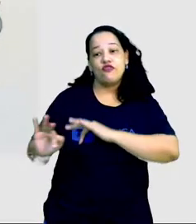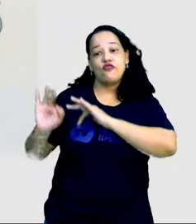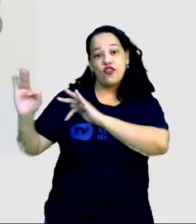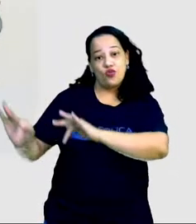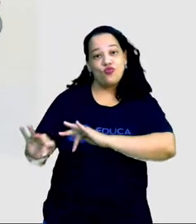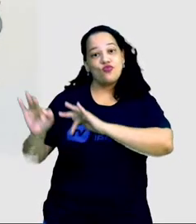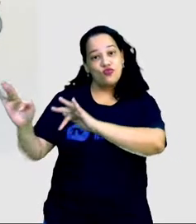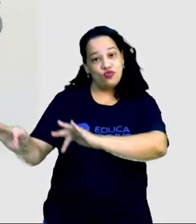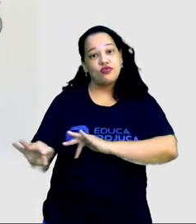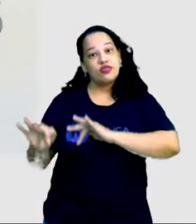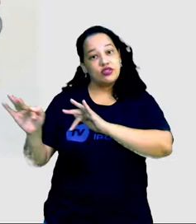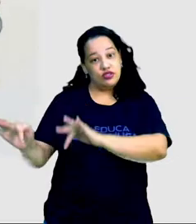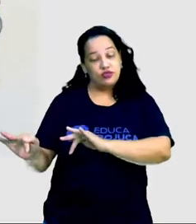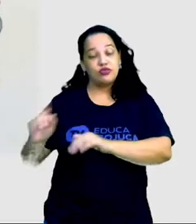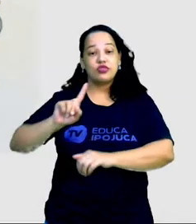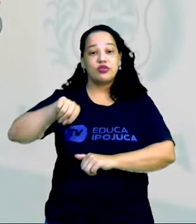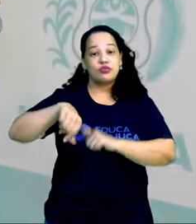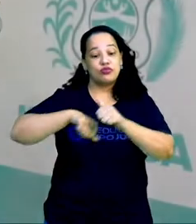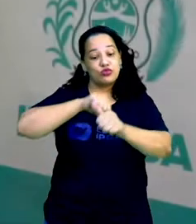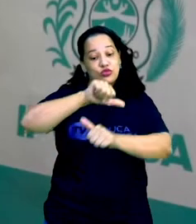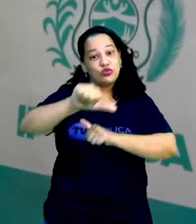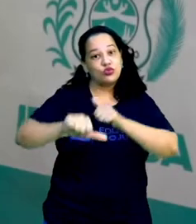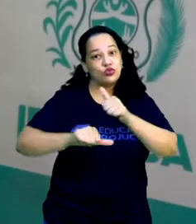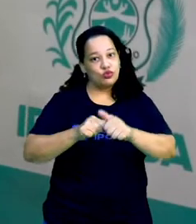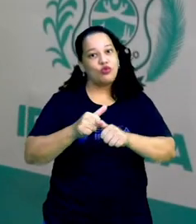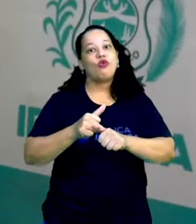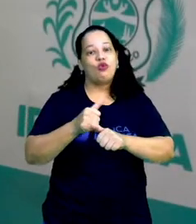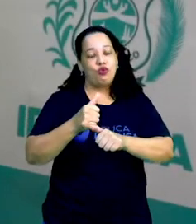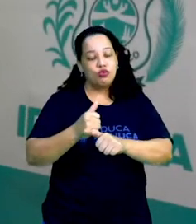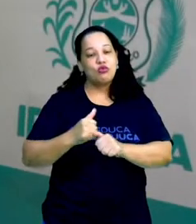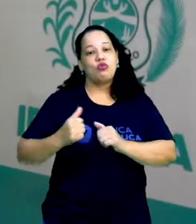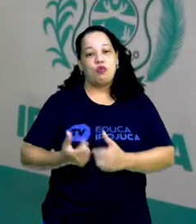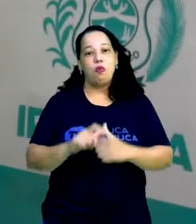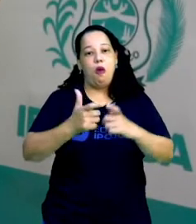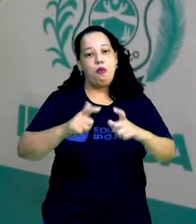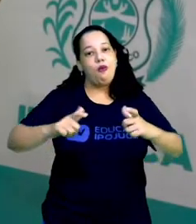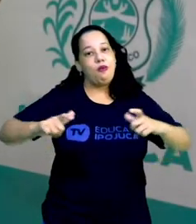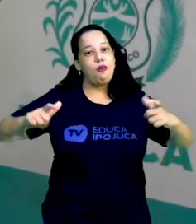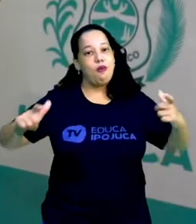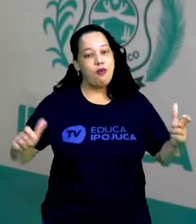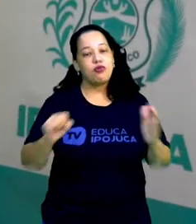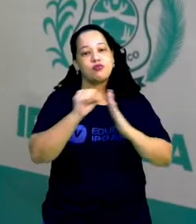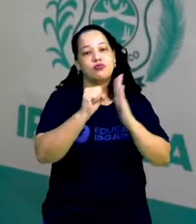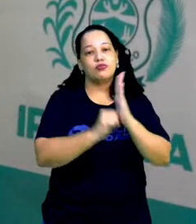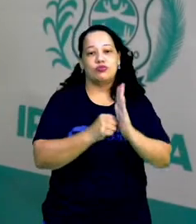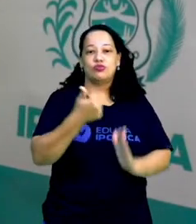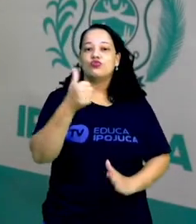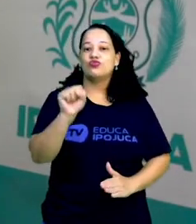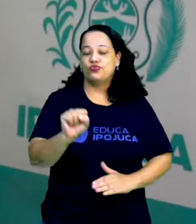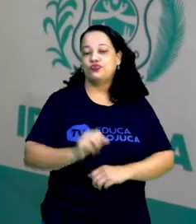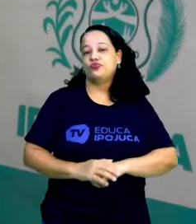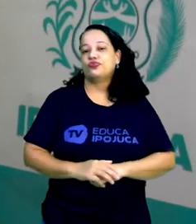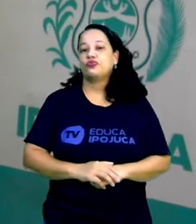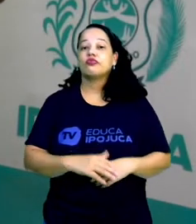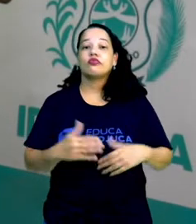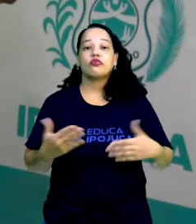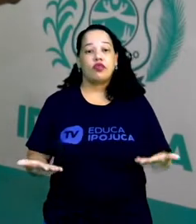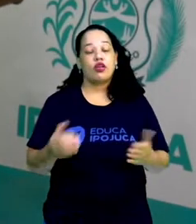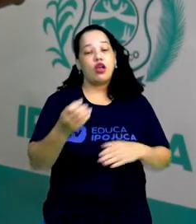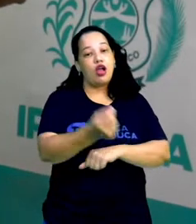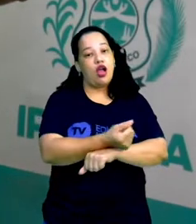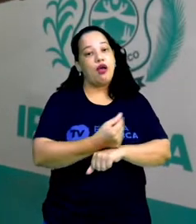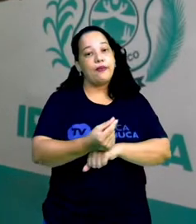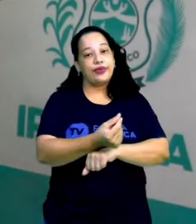e tornou-se predominante a partir do século XVIII. O capitalismo é